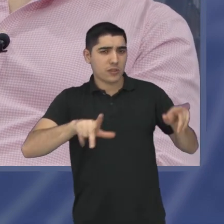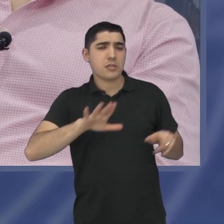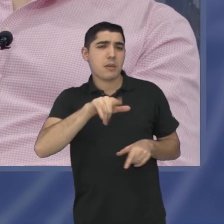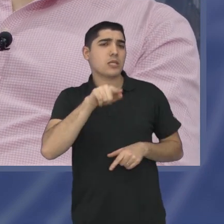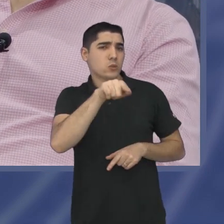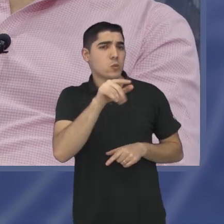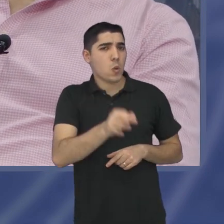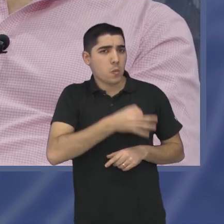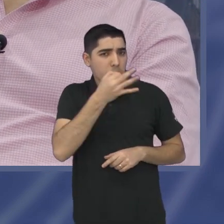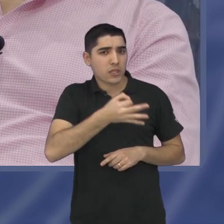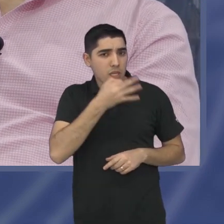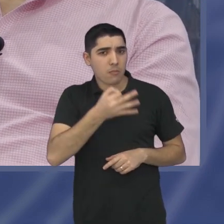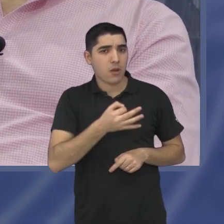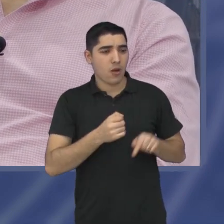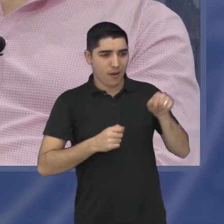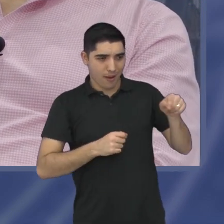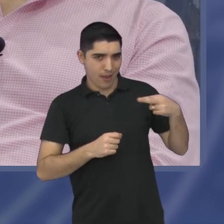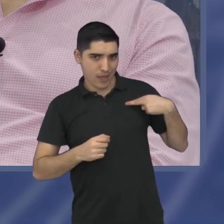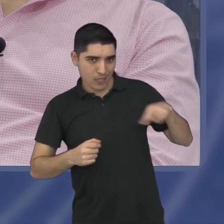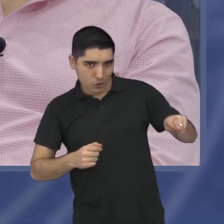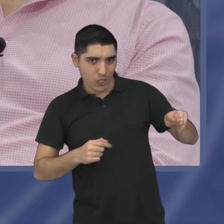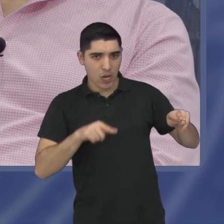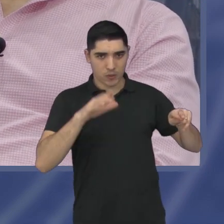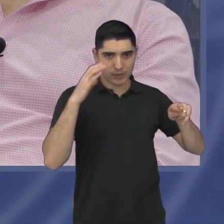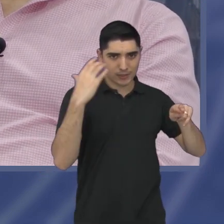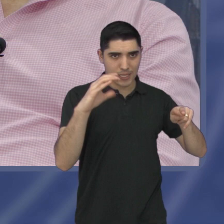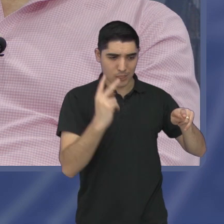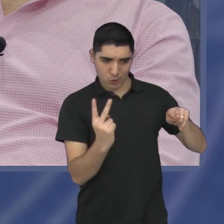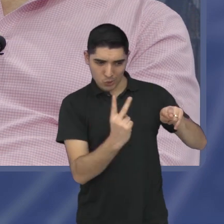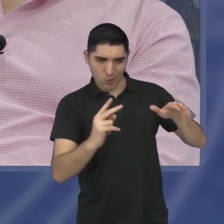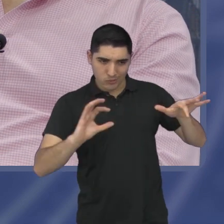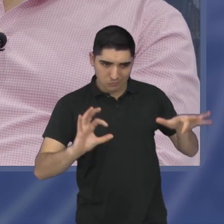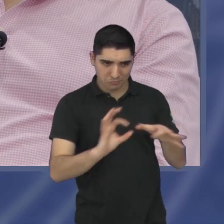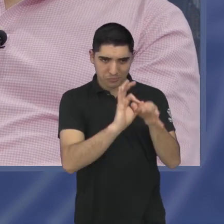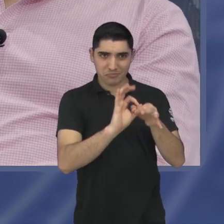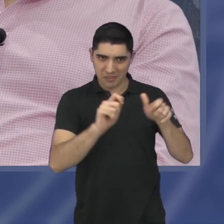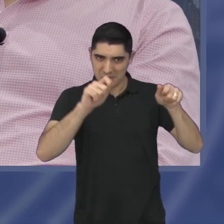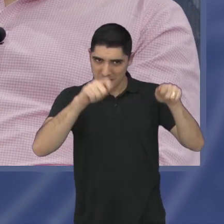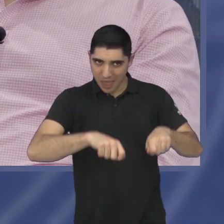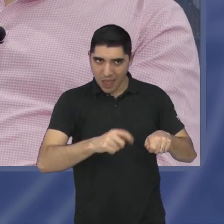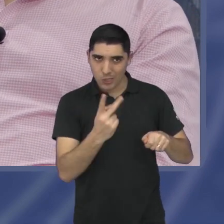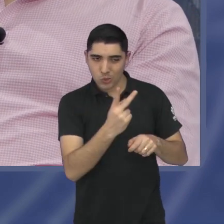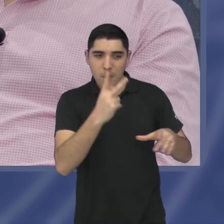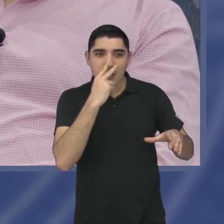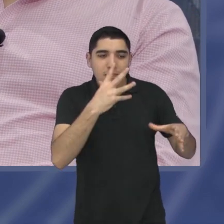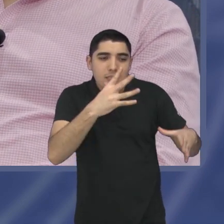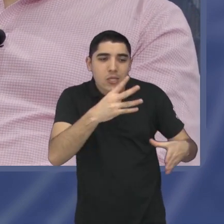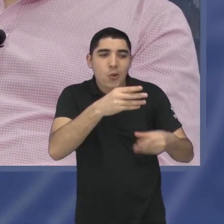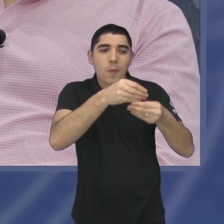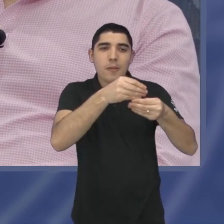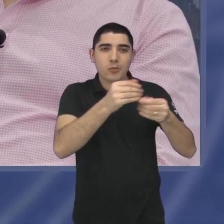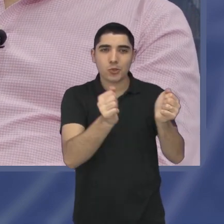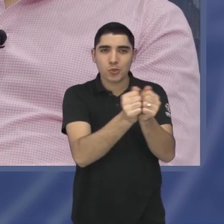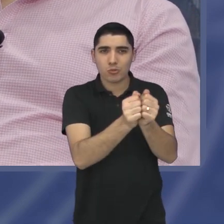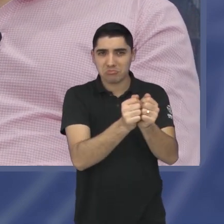né? Mas o senhor diria que um complementa o outro? O cálculo seria